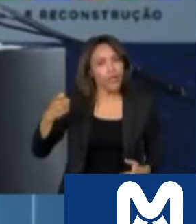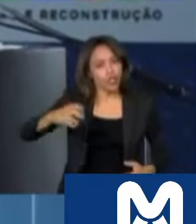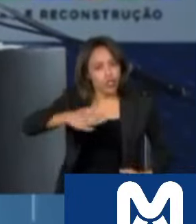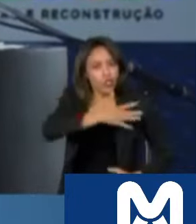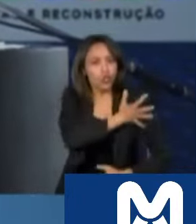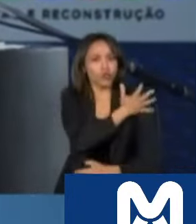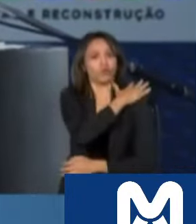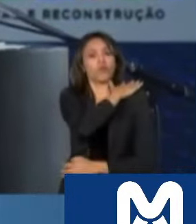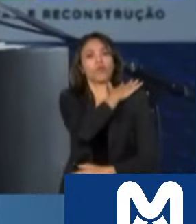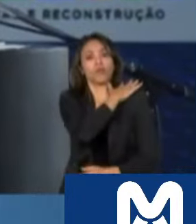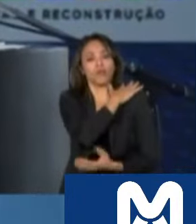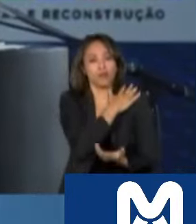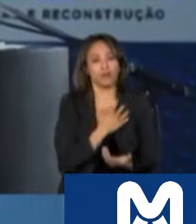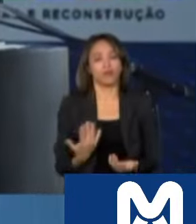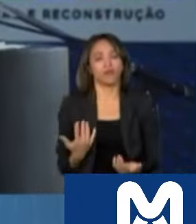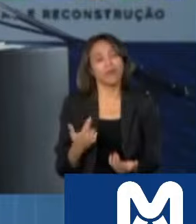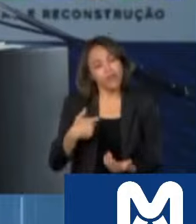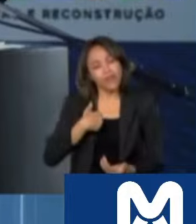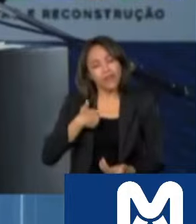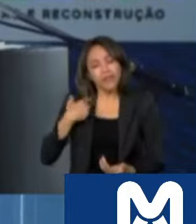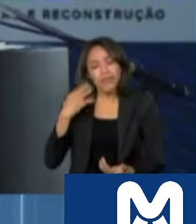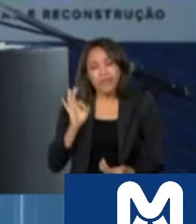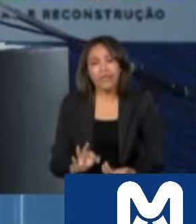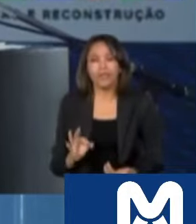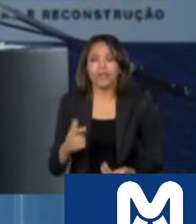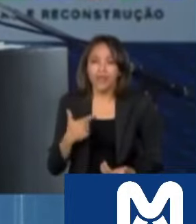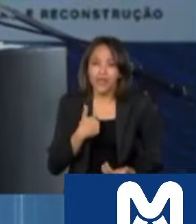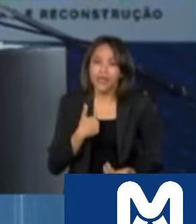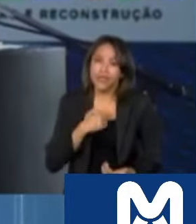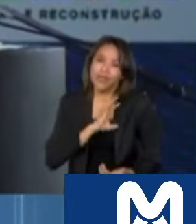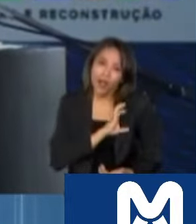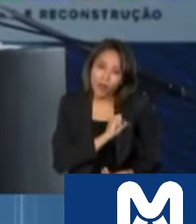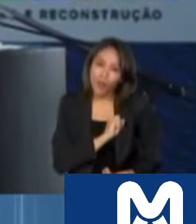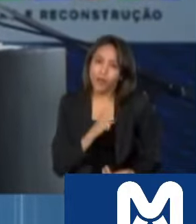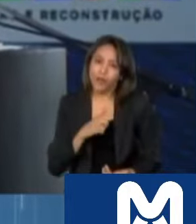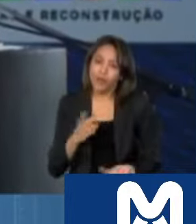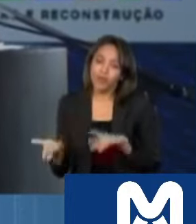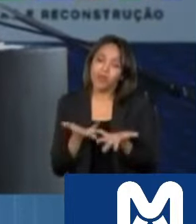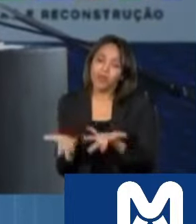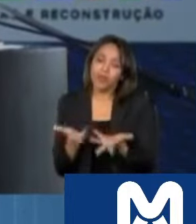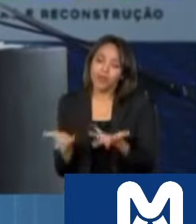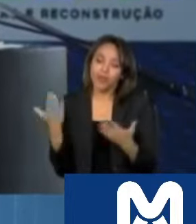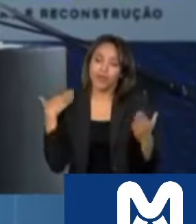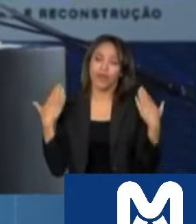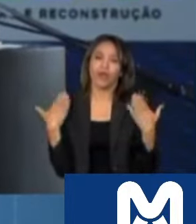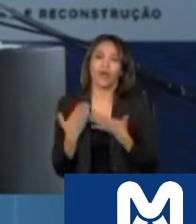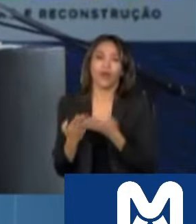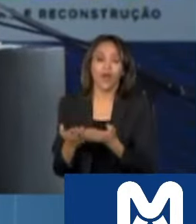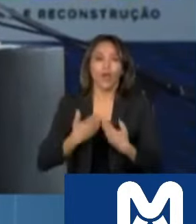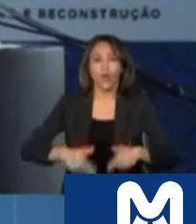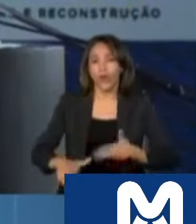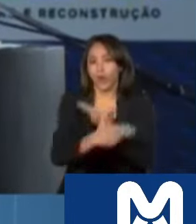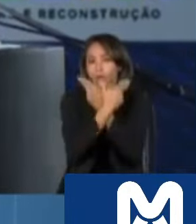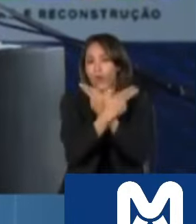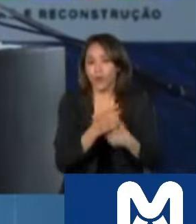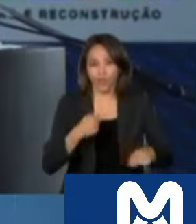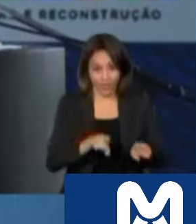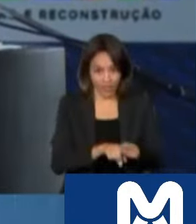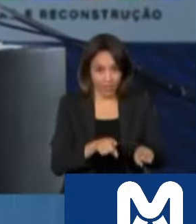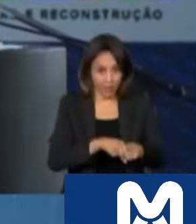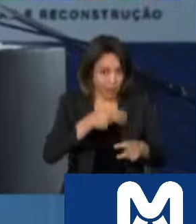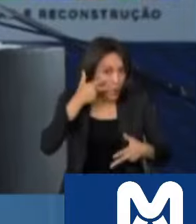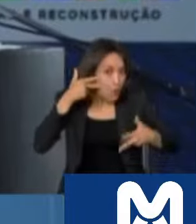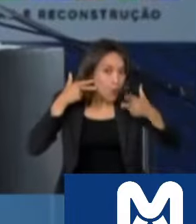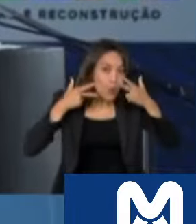acompanhado agora o presidente, ele não tem divulgado isso. O PT faz questão de não